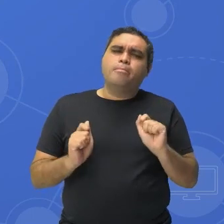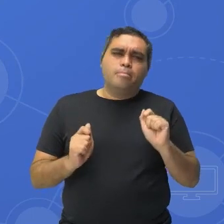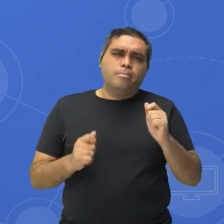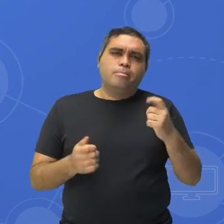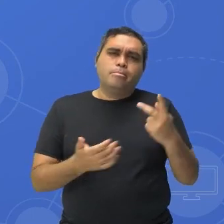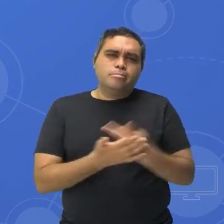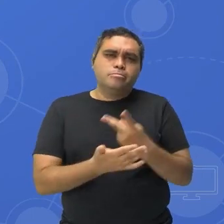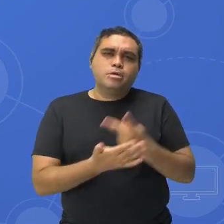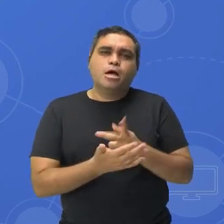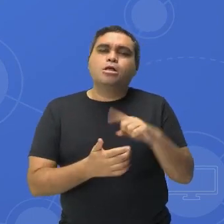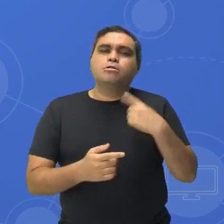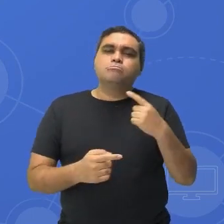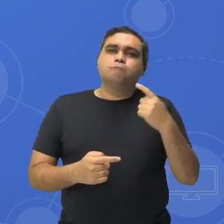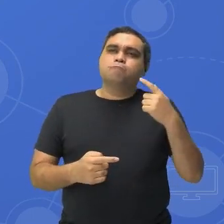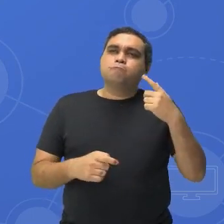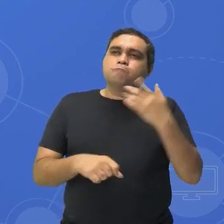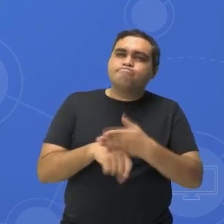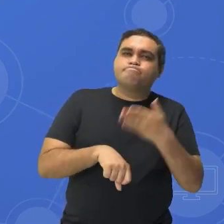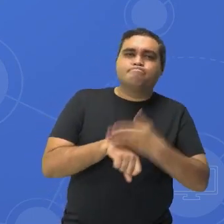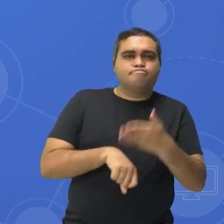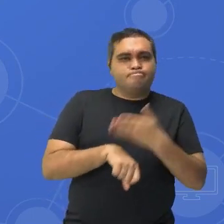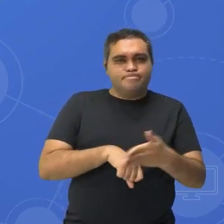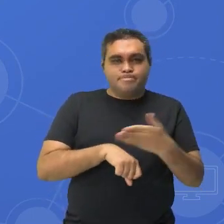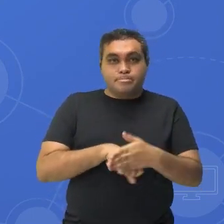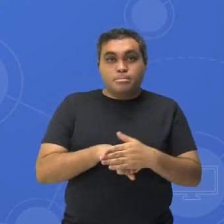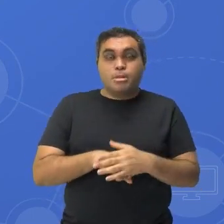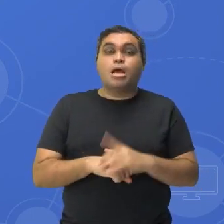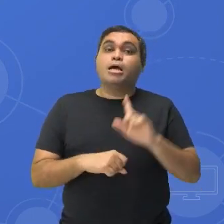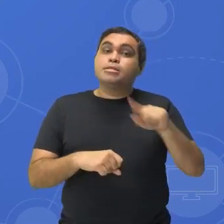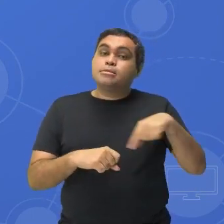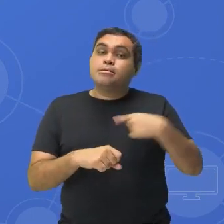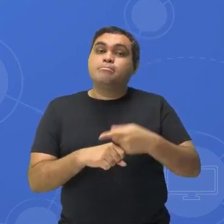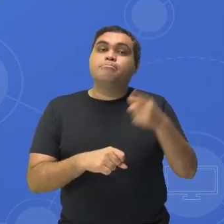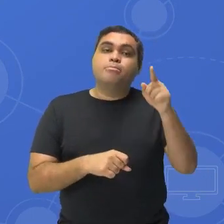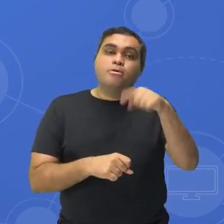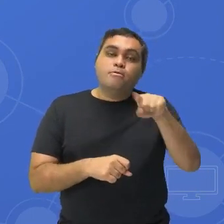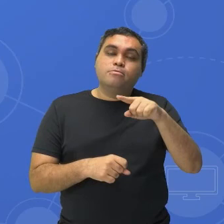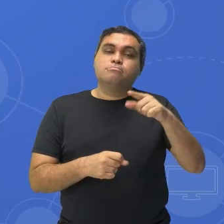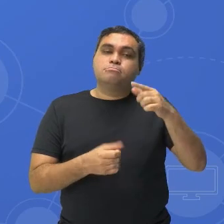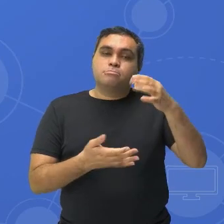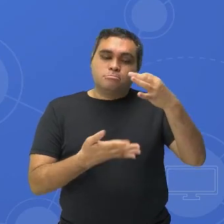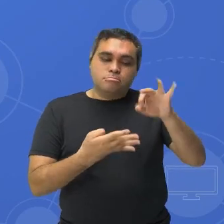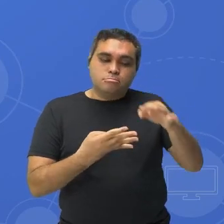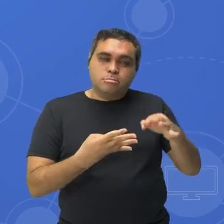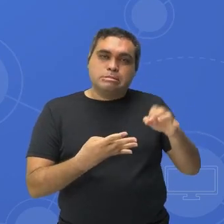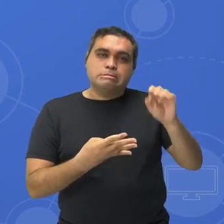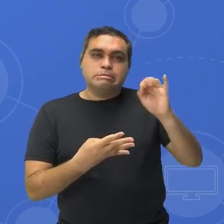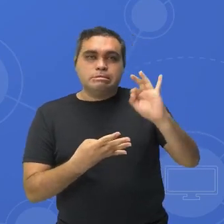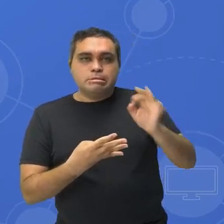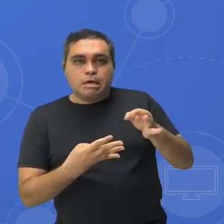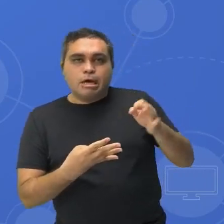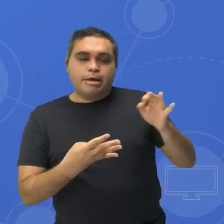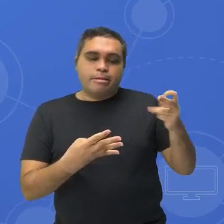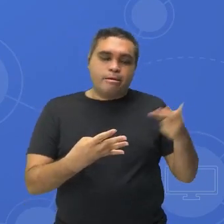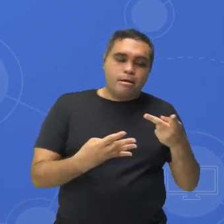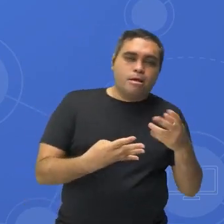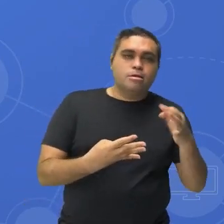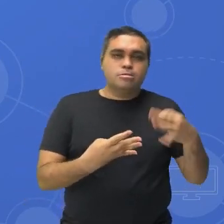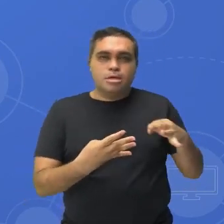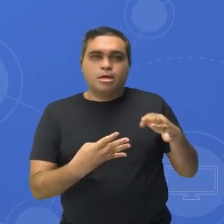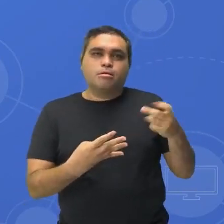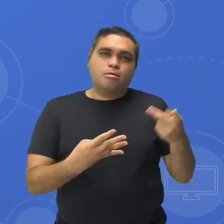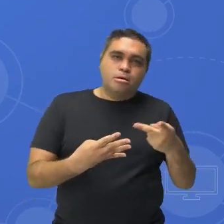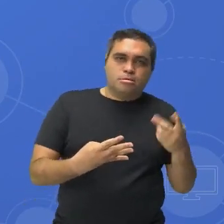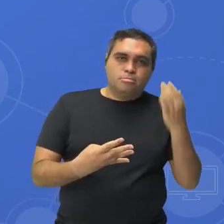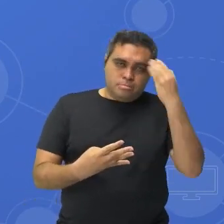estamos pensando aqui as respostas. E depois vocês vão corrigindo aí conforme a gente vai analisando cada uma